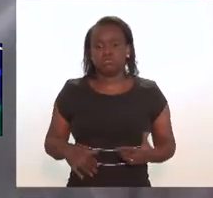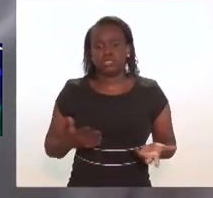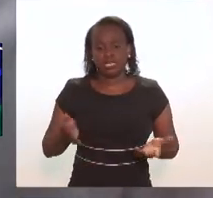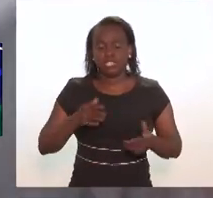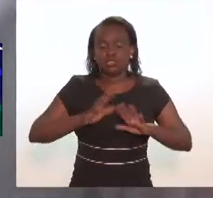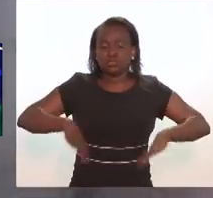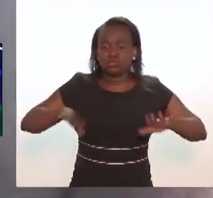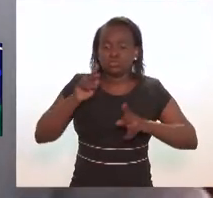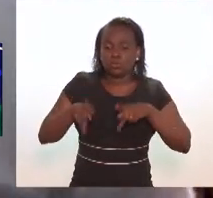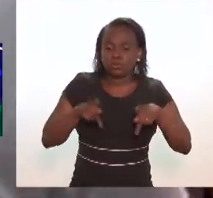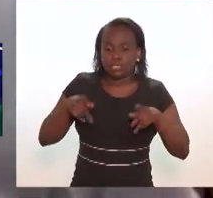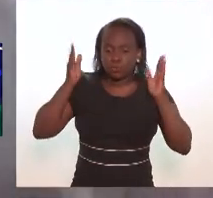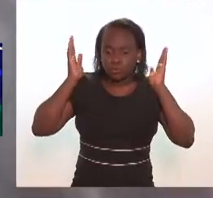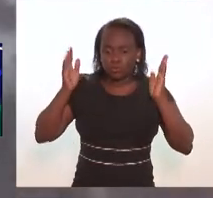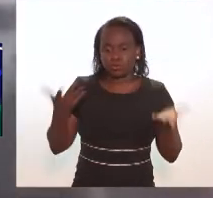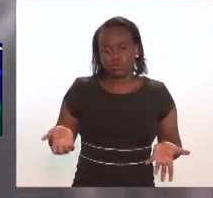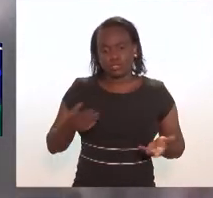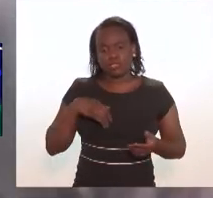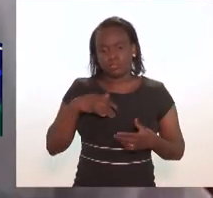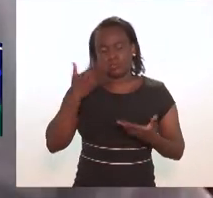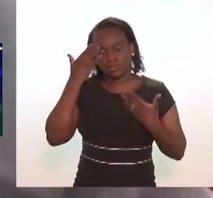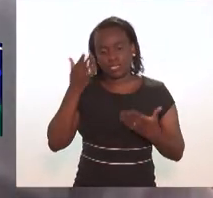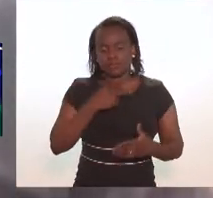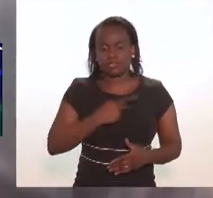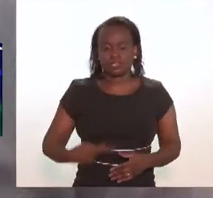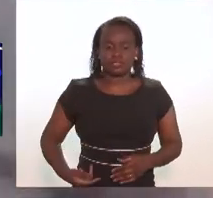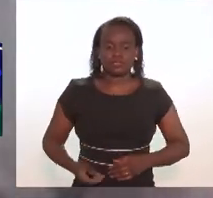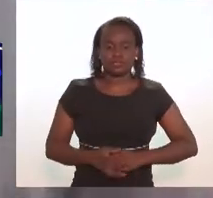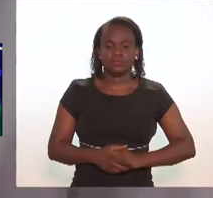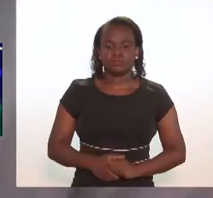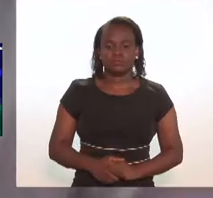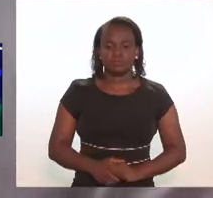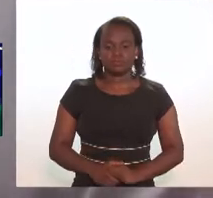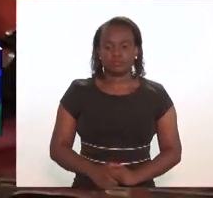nossa população. Obrigado, presidente.